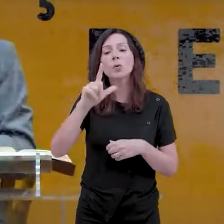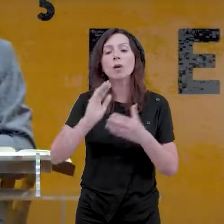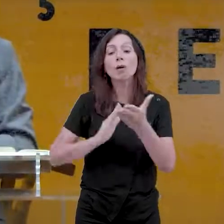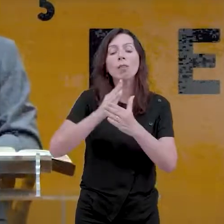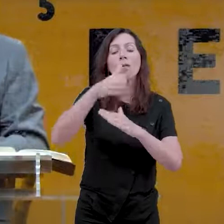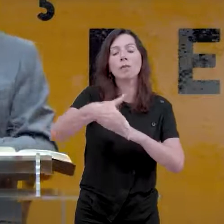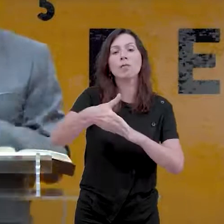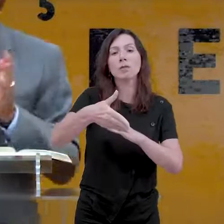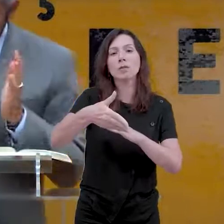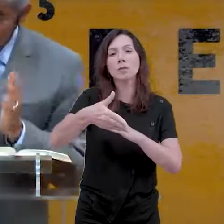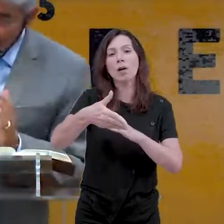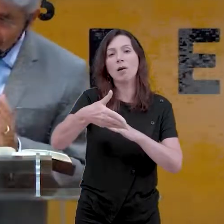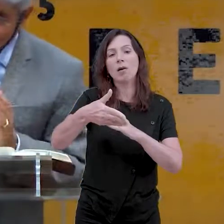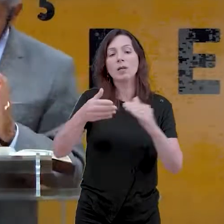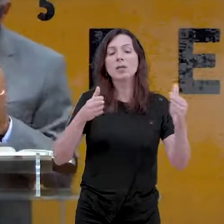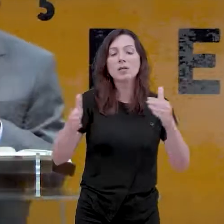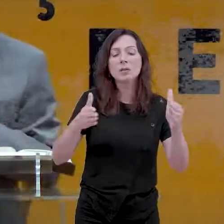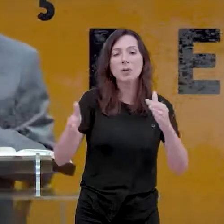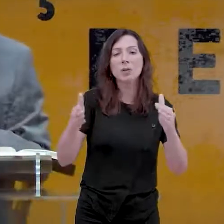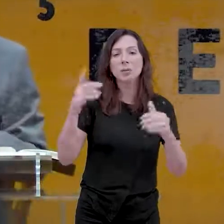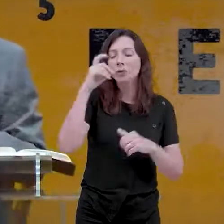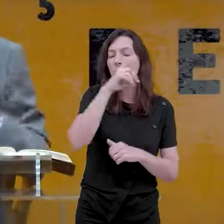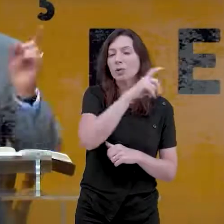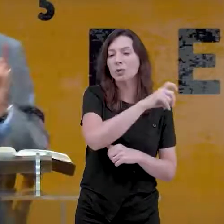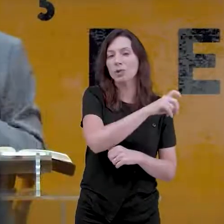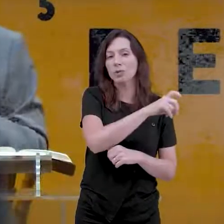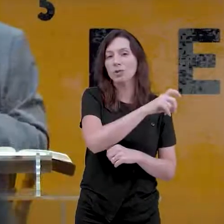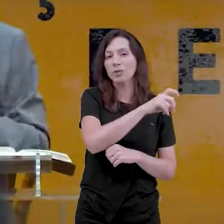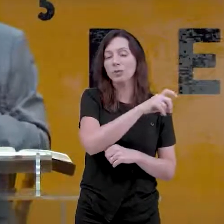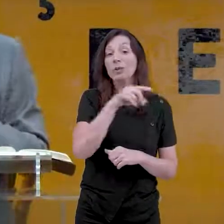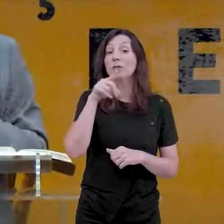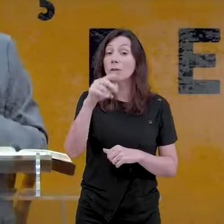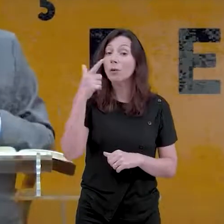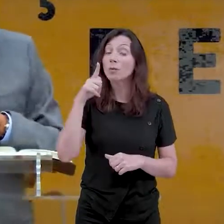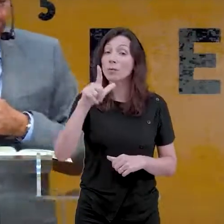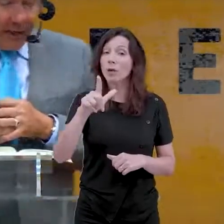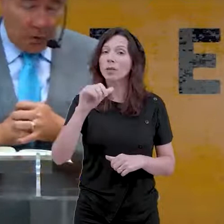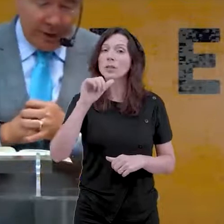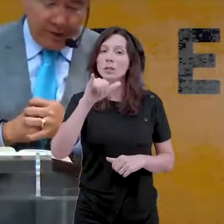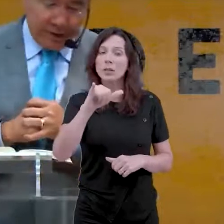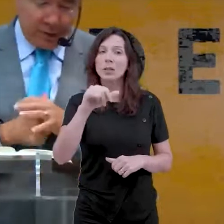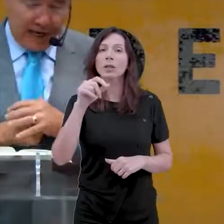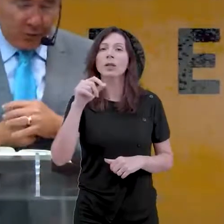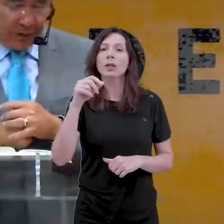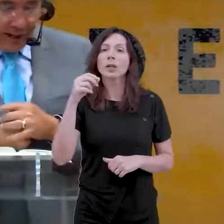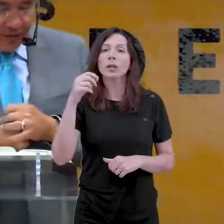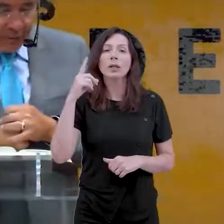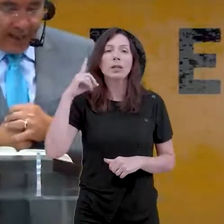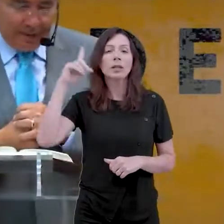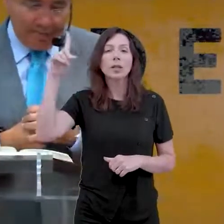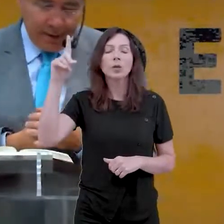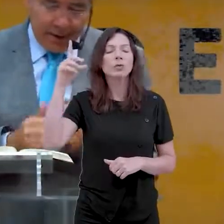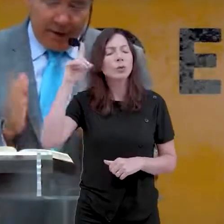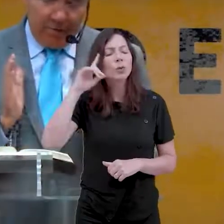4º lugar, quando nós somos reabastecidos diariamente pelo Senhor. Pode ler comigo o versículo 7, toda a igreja,